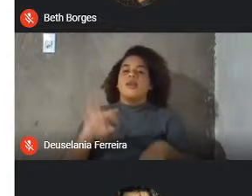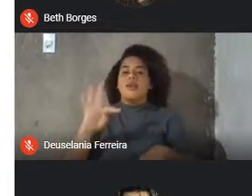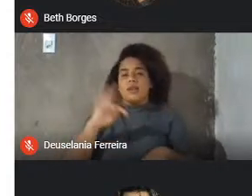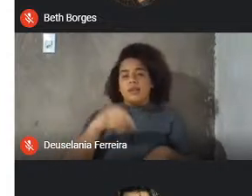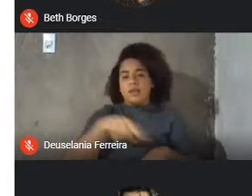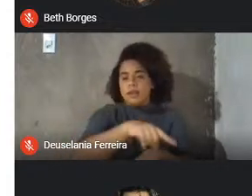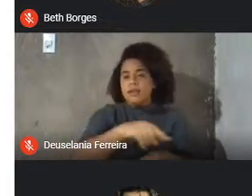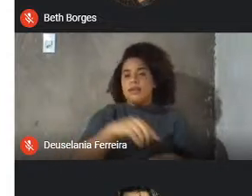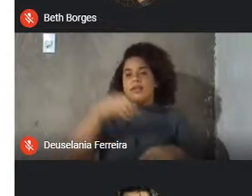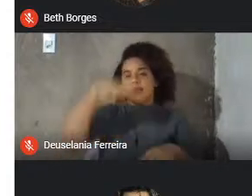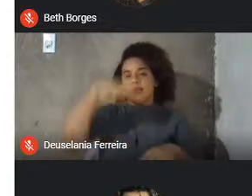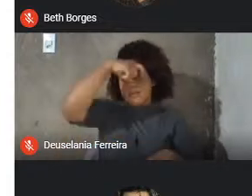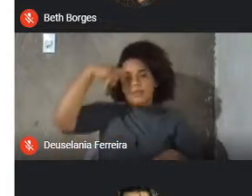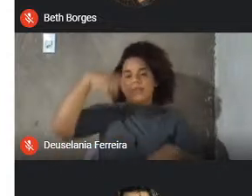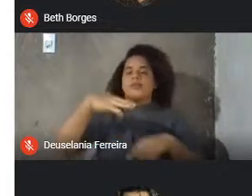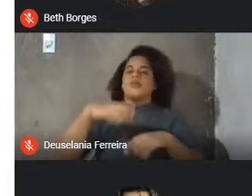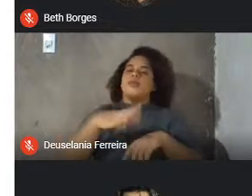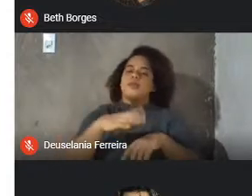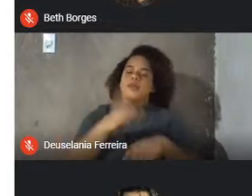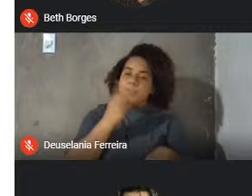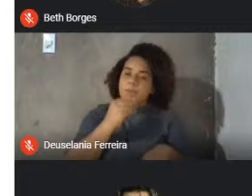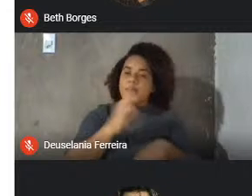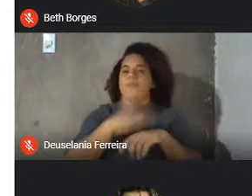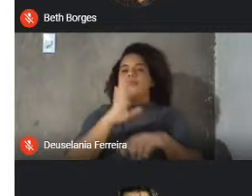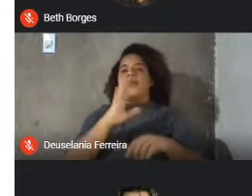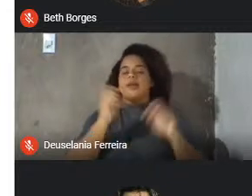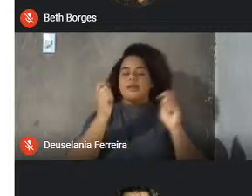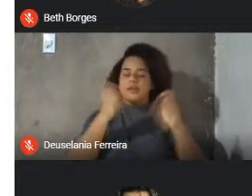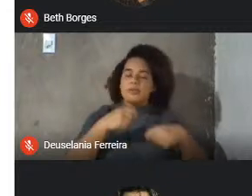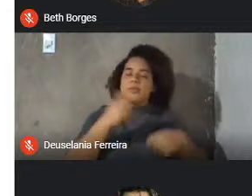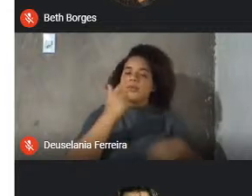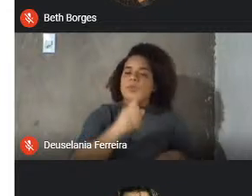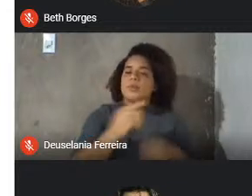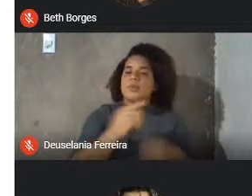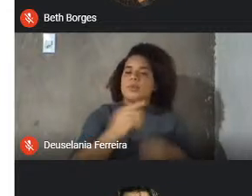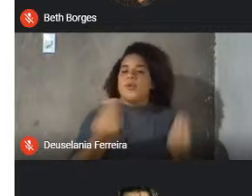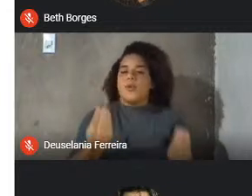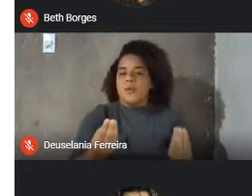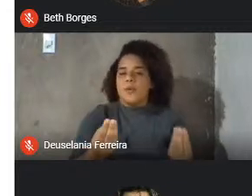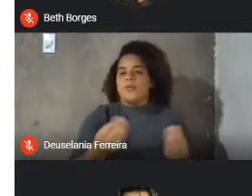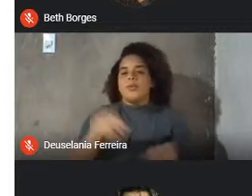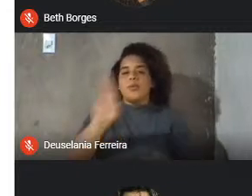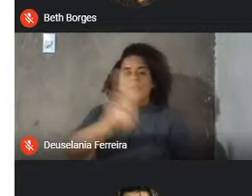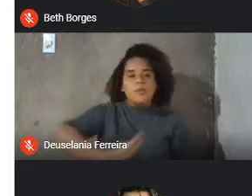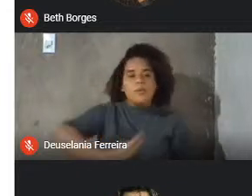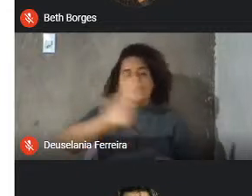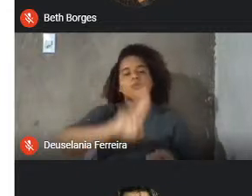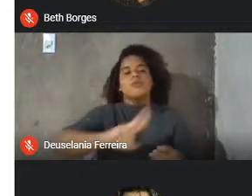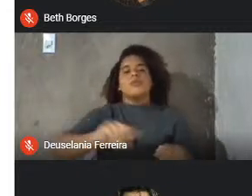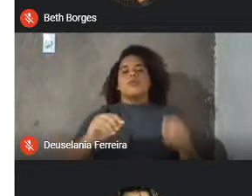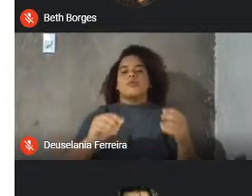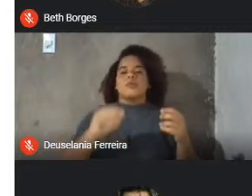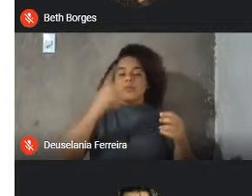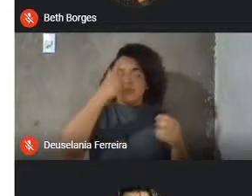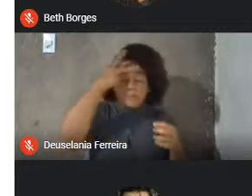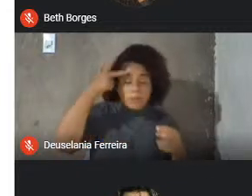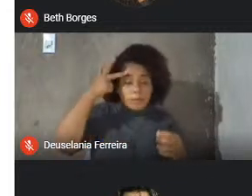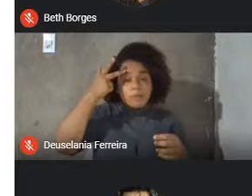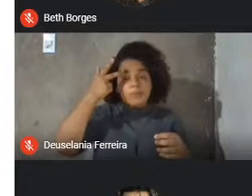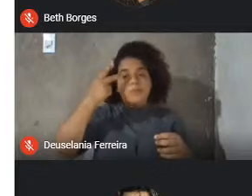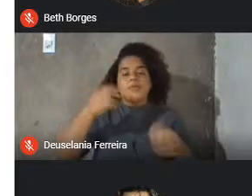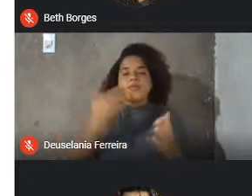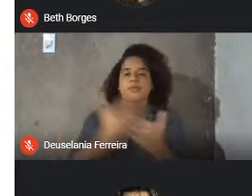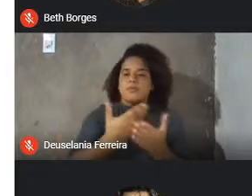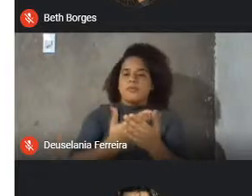expansão cognitiva, que é muito utilizada dentro de processos de performance, principalmente para aquelas pessoas que estão estudando para